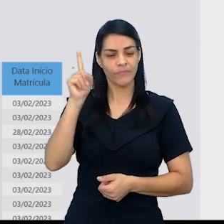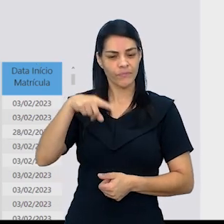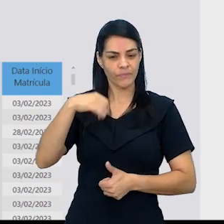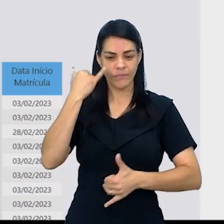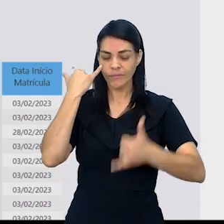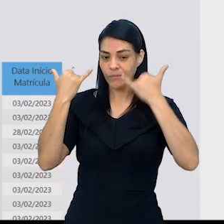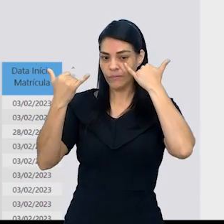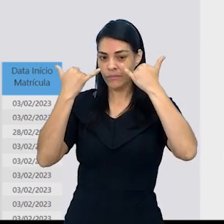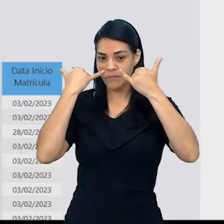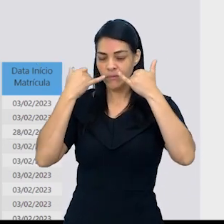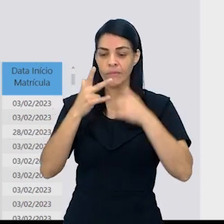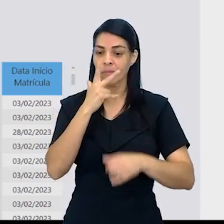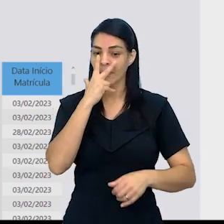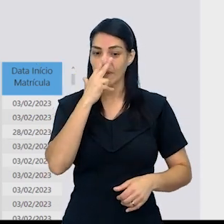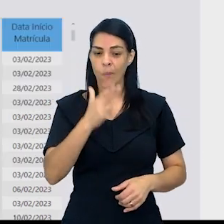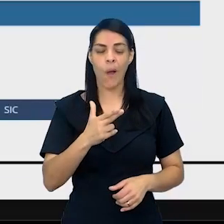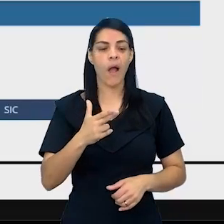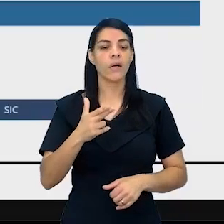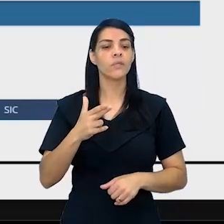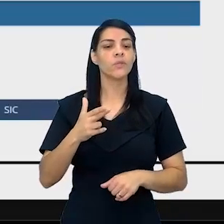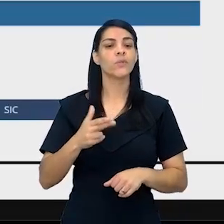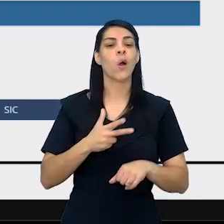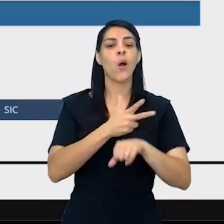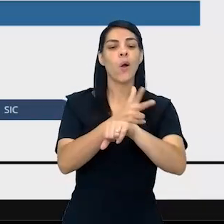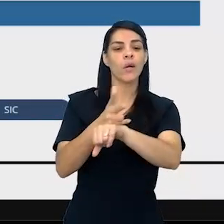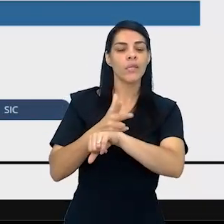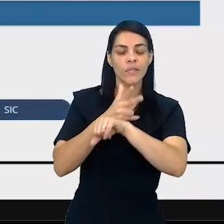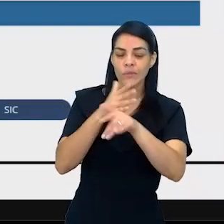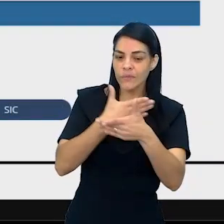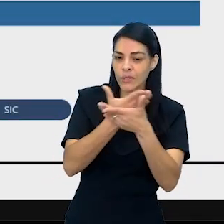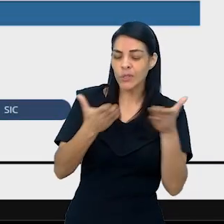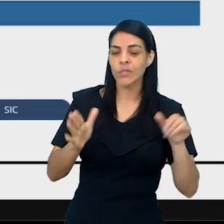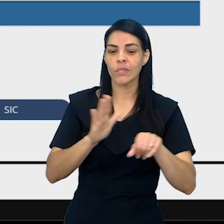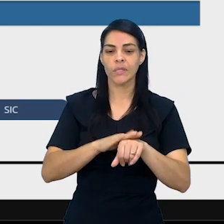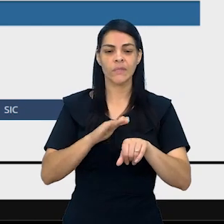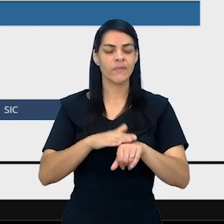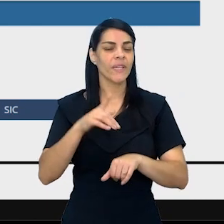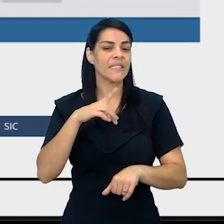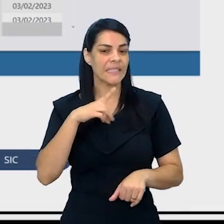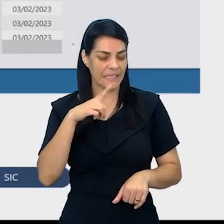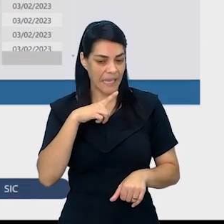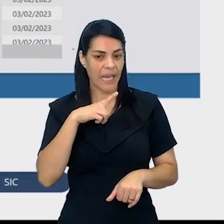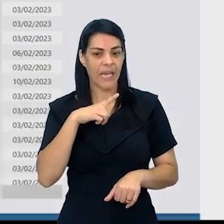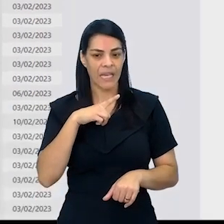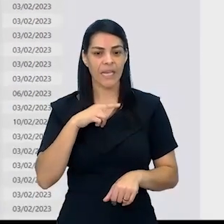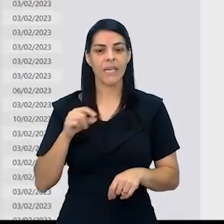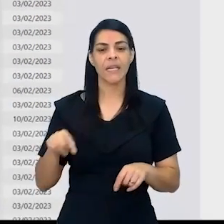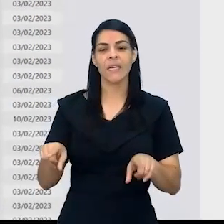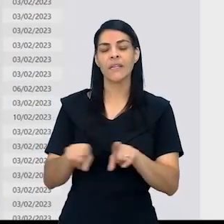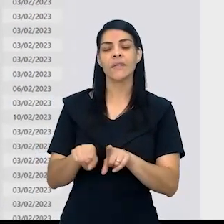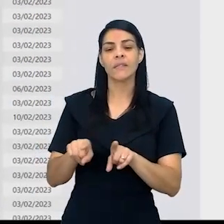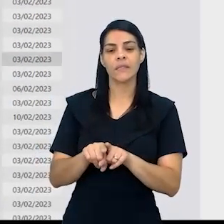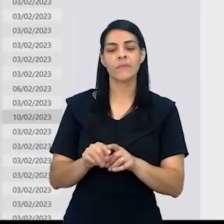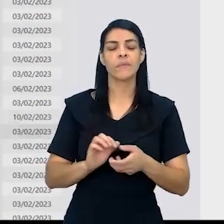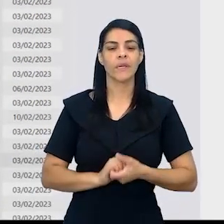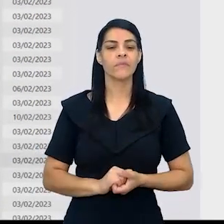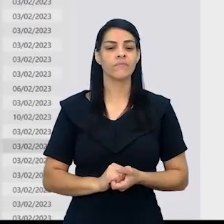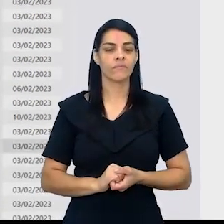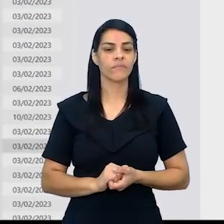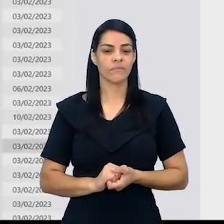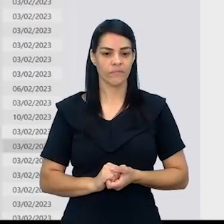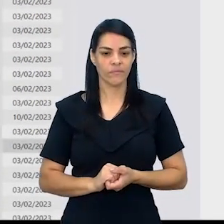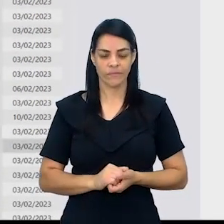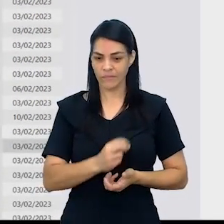né Eu acho que no vídeo que a gente fez também tem algo mais conciso tá vendo